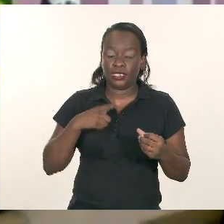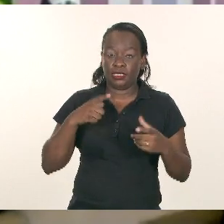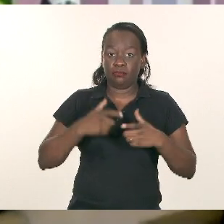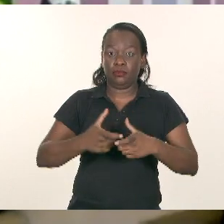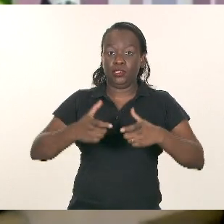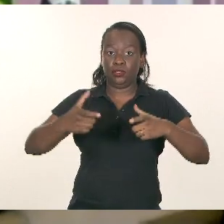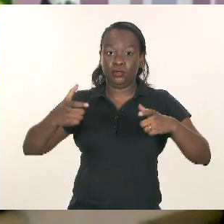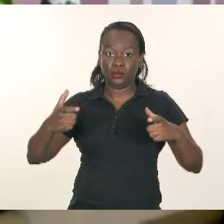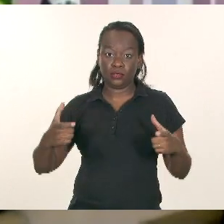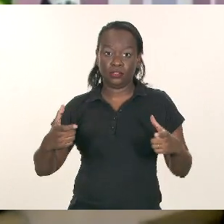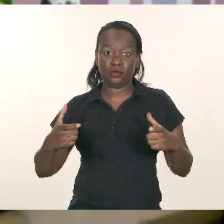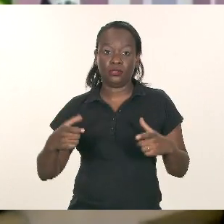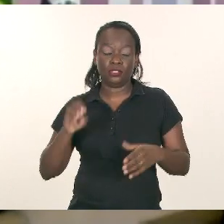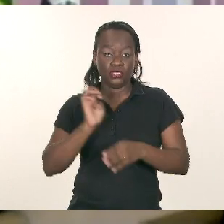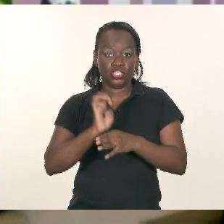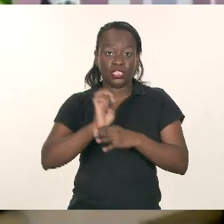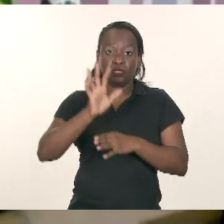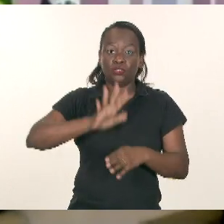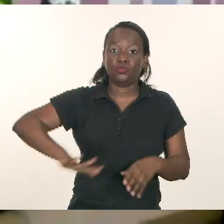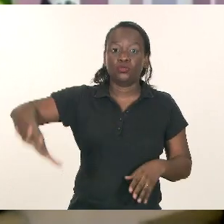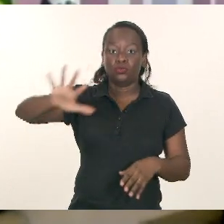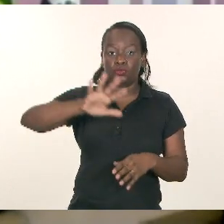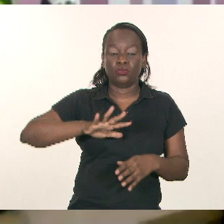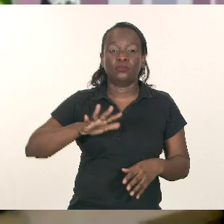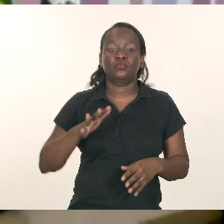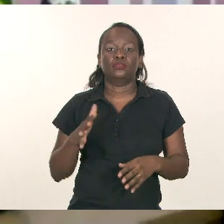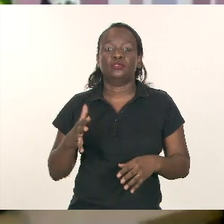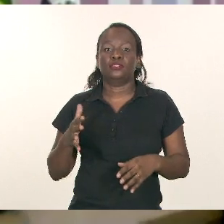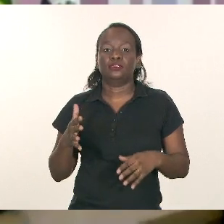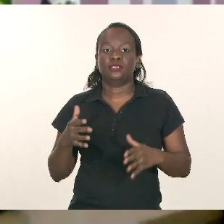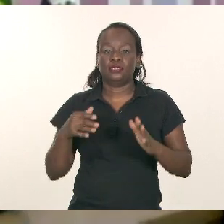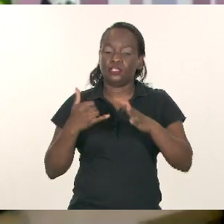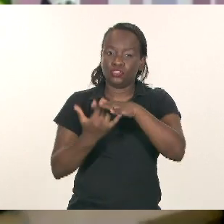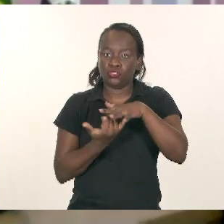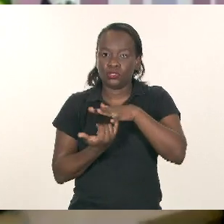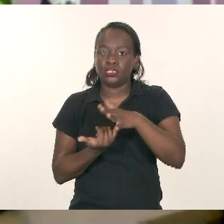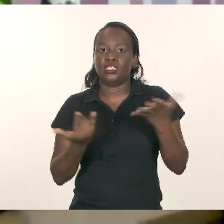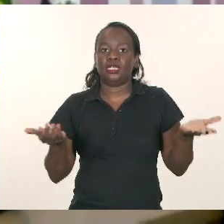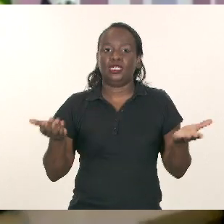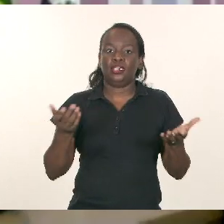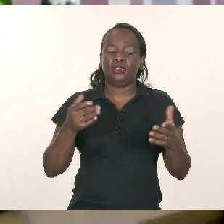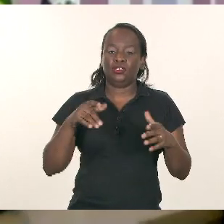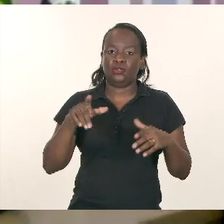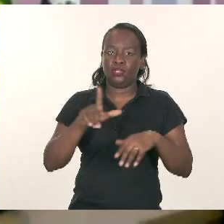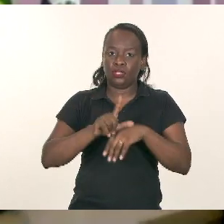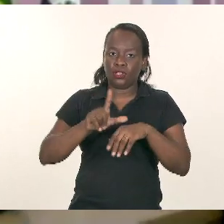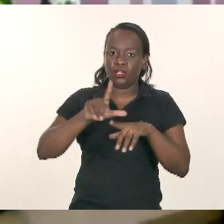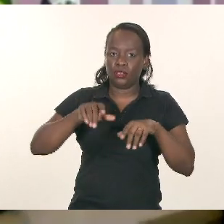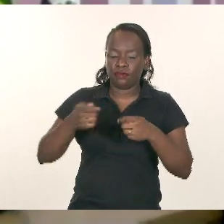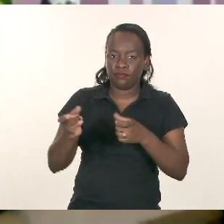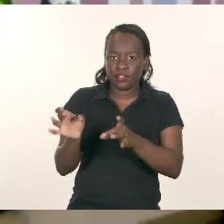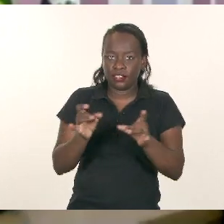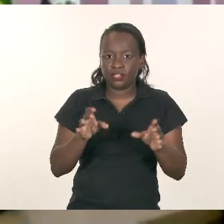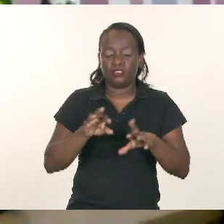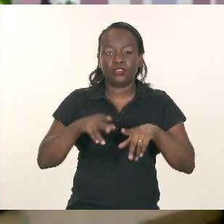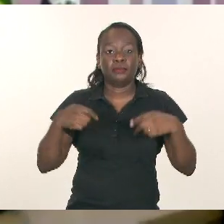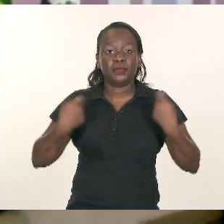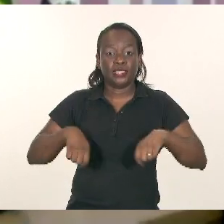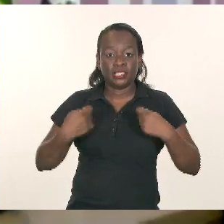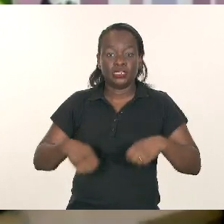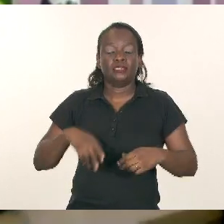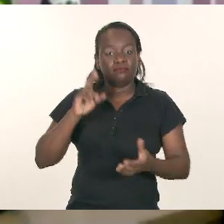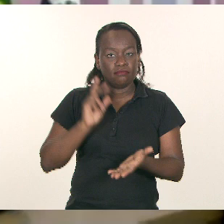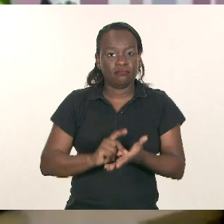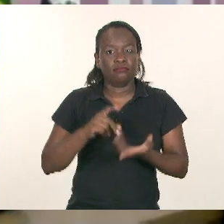proporção no Estado inteiro, né? Nas instituições, nos comércios, porque a gente precisa, de fato, combater